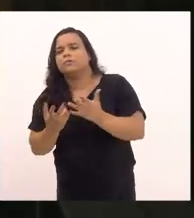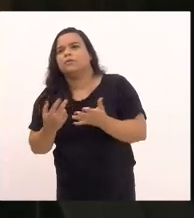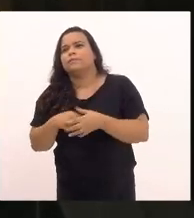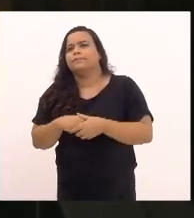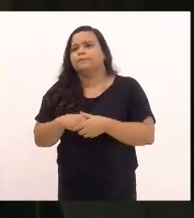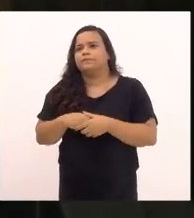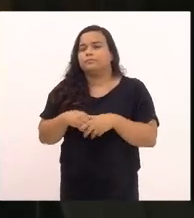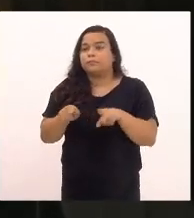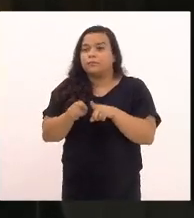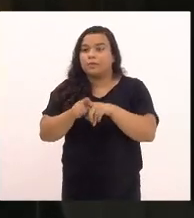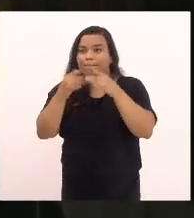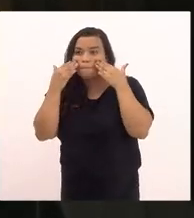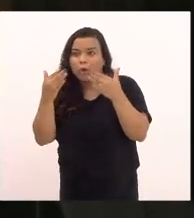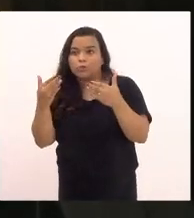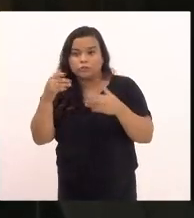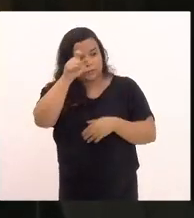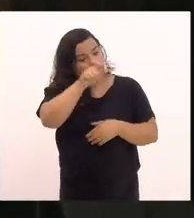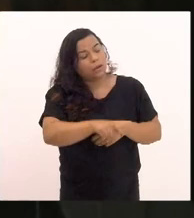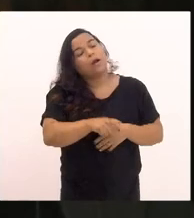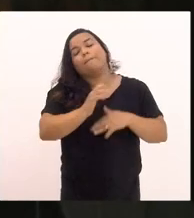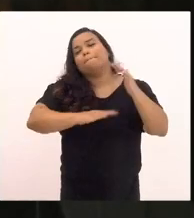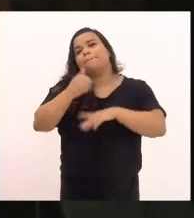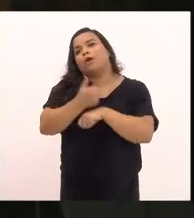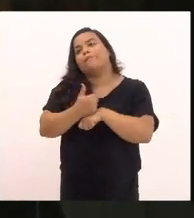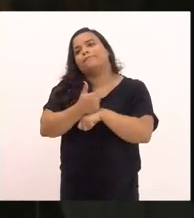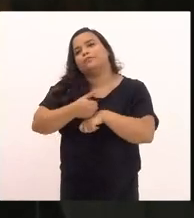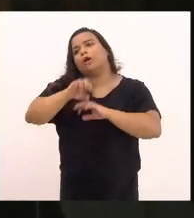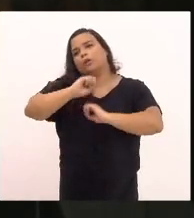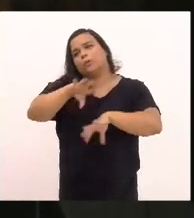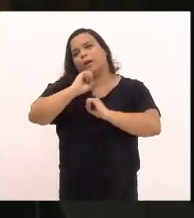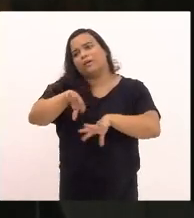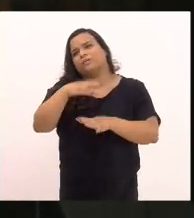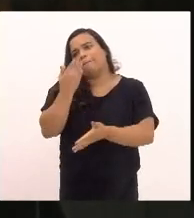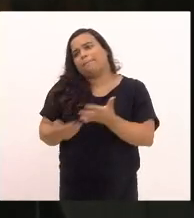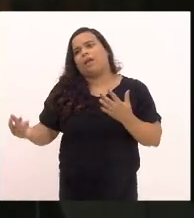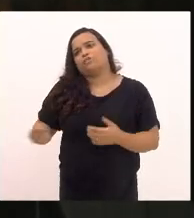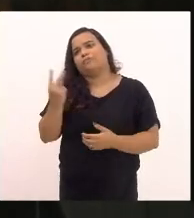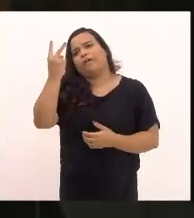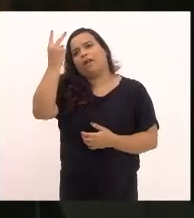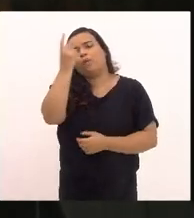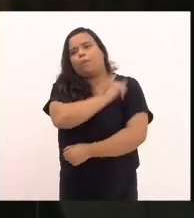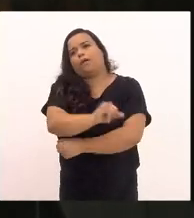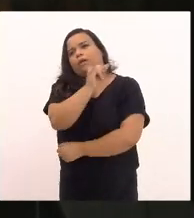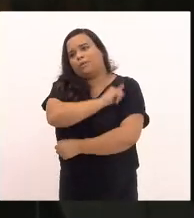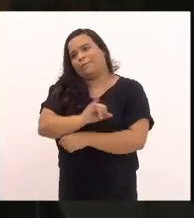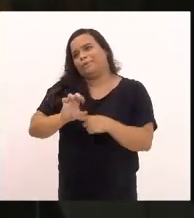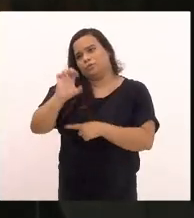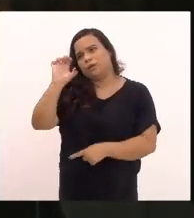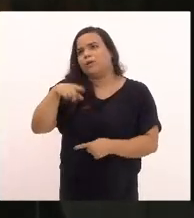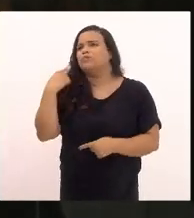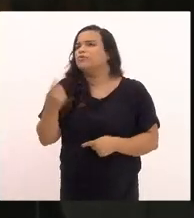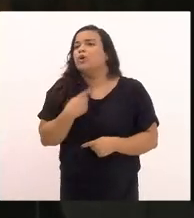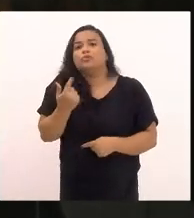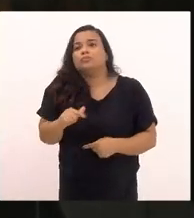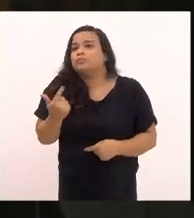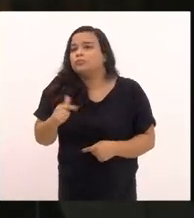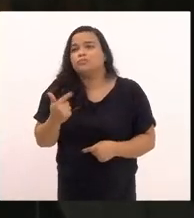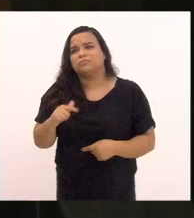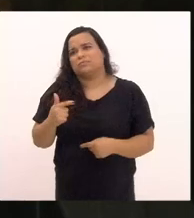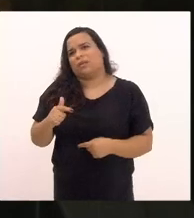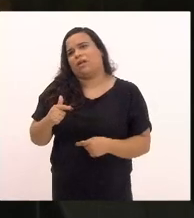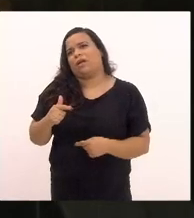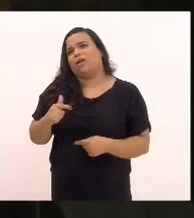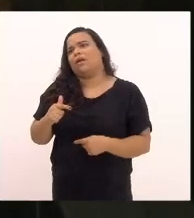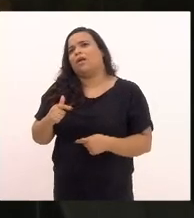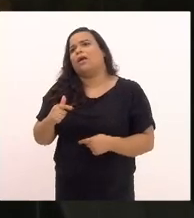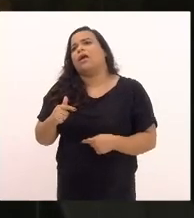fazendo um cenário onde o profissional de educação está sendo extremamente desvalorizado no estado do Rio de Janeiro, onde não temos sequer o piso nacional